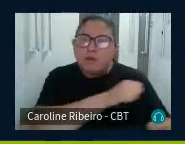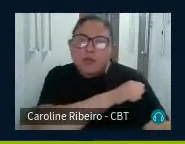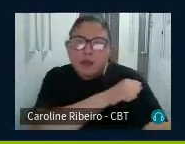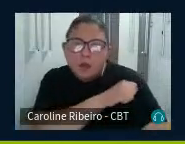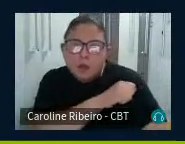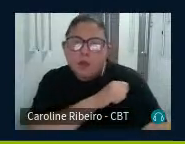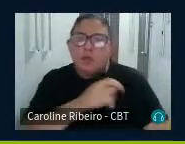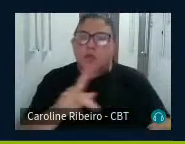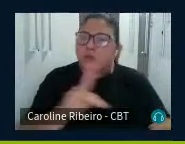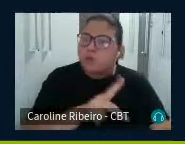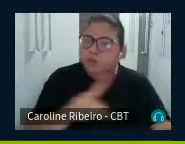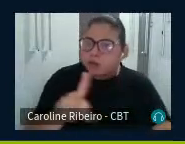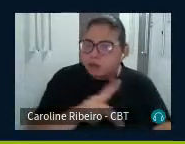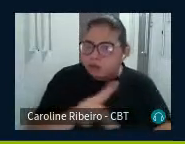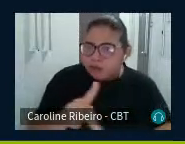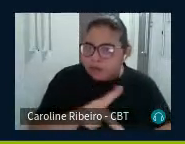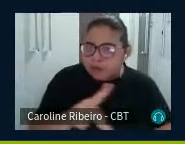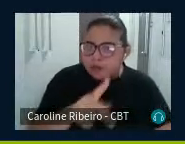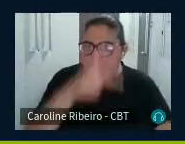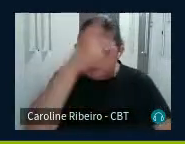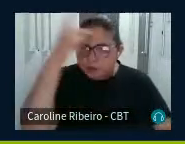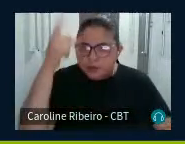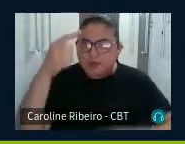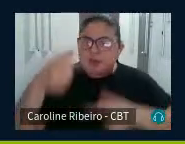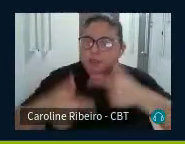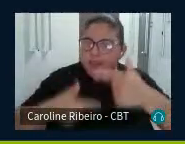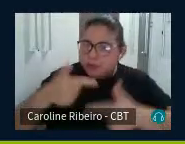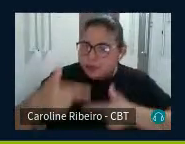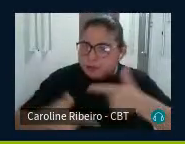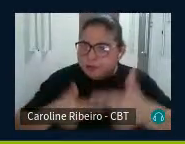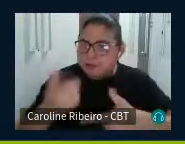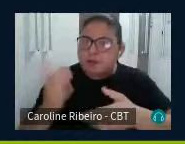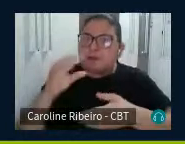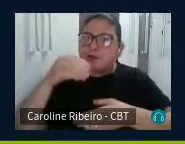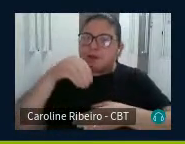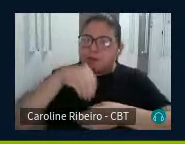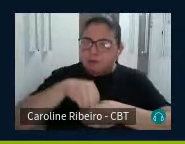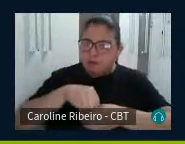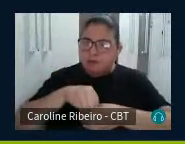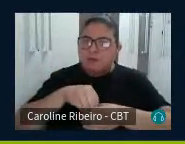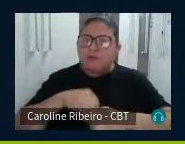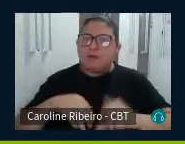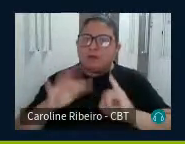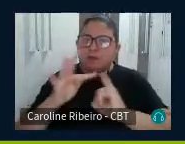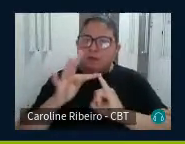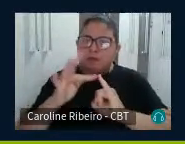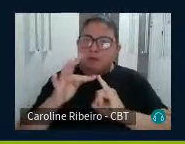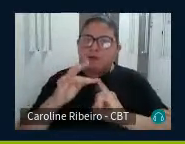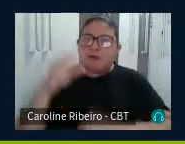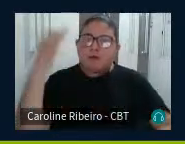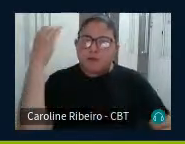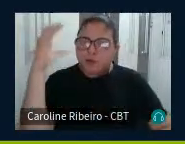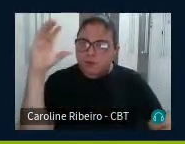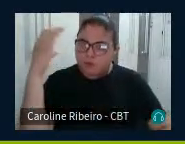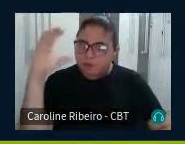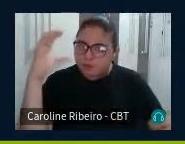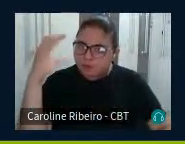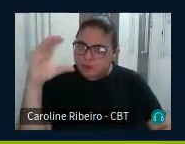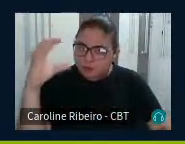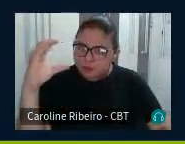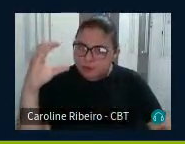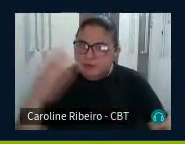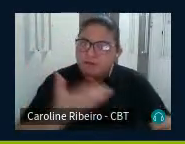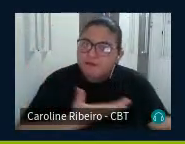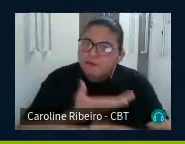docente, para os técnicos administrativos, para os nossos colegas, companheiros aí